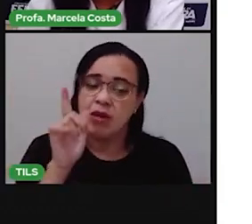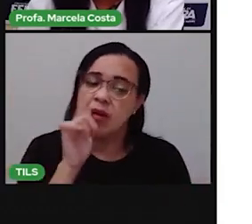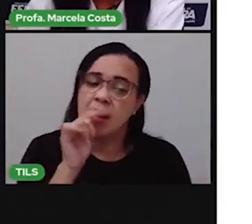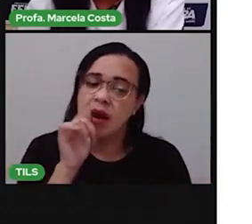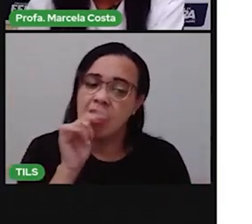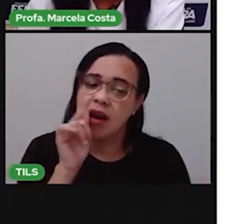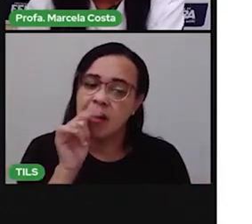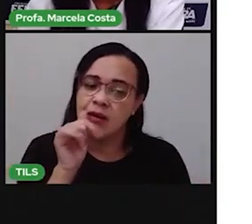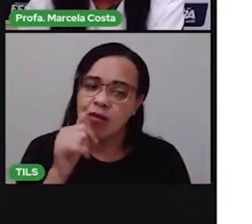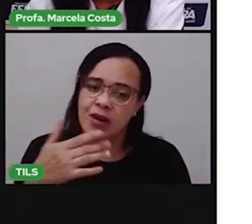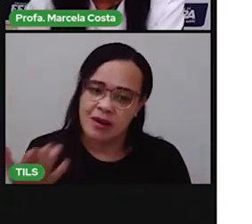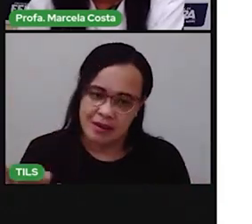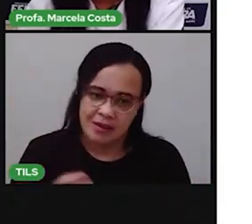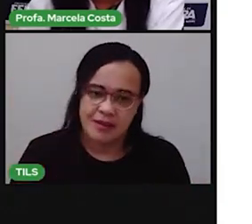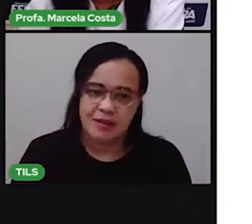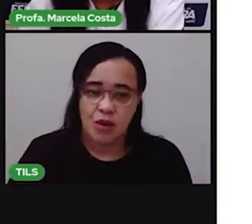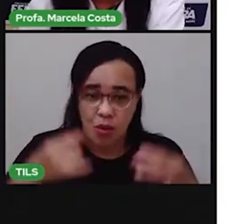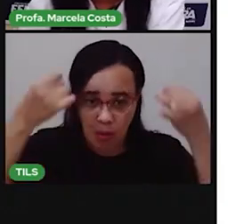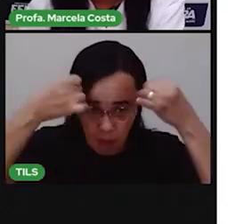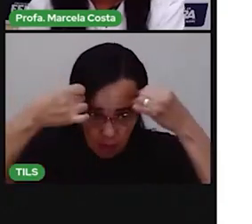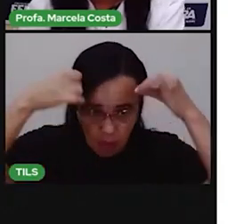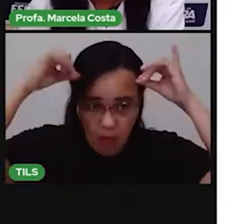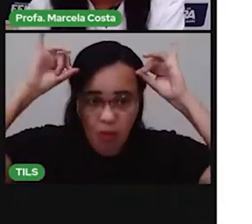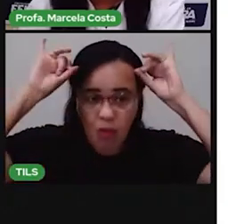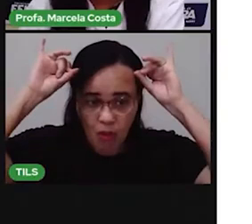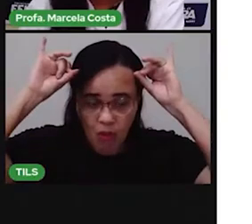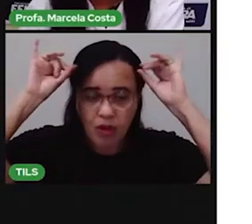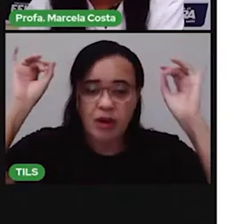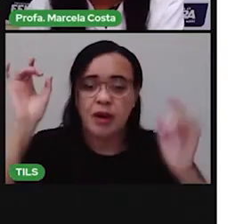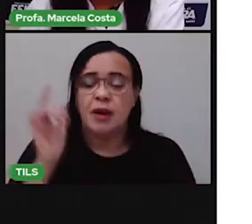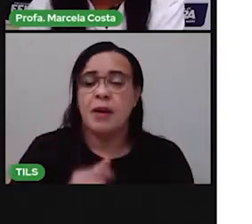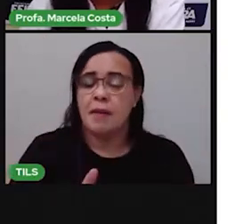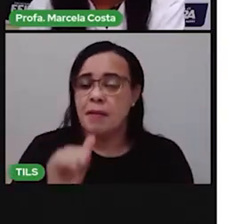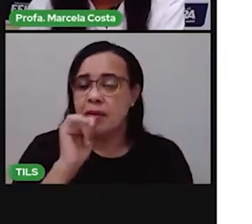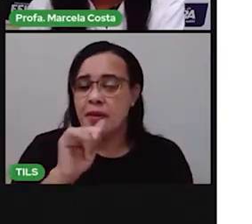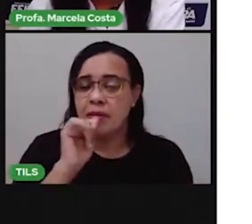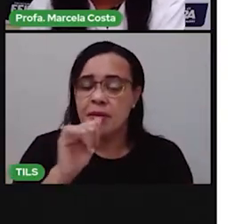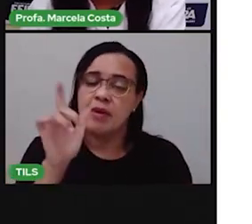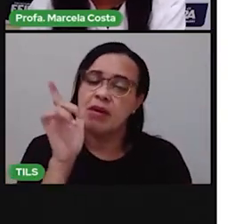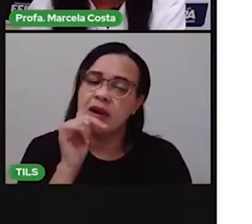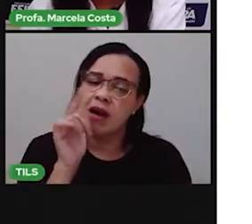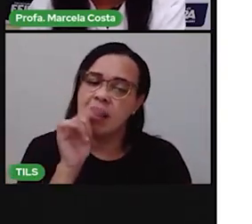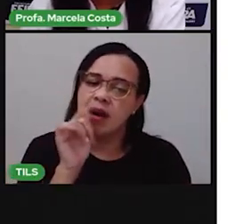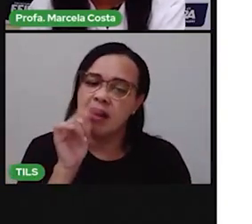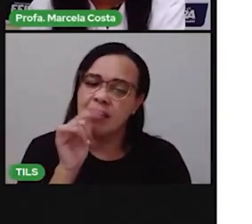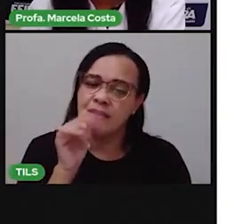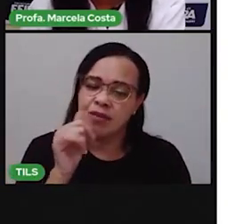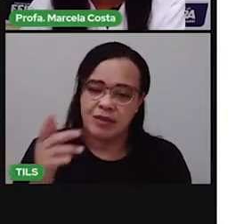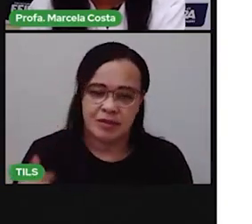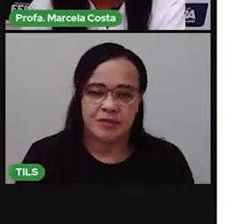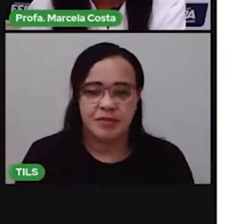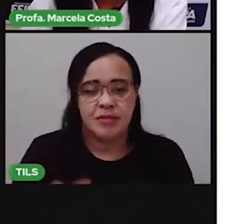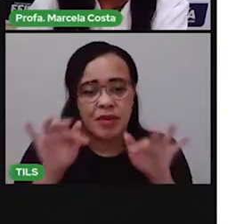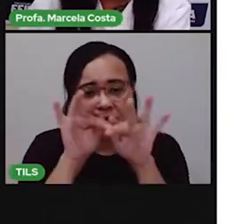Ó. O boi bebeu a água.